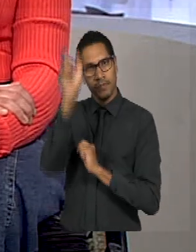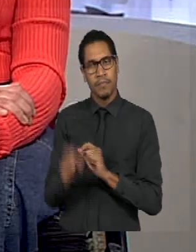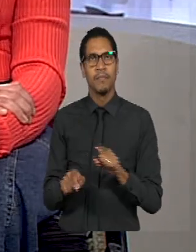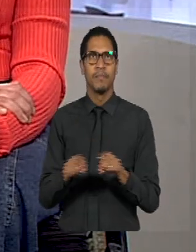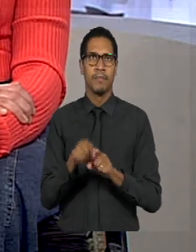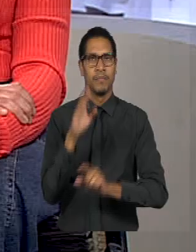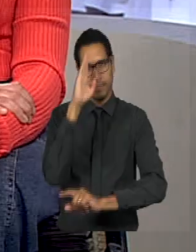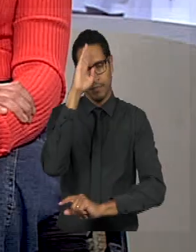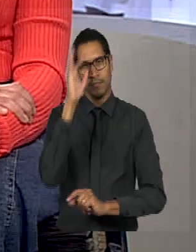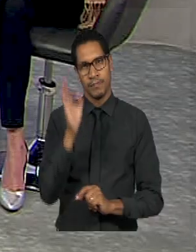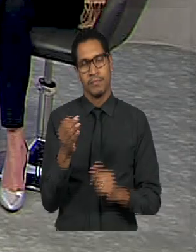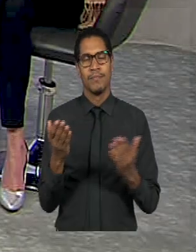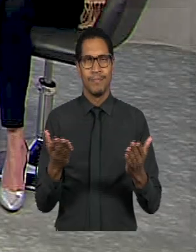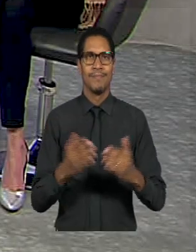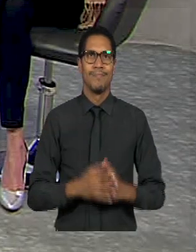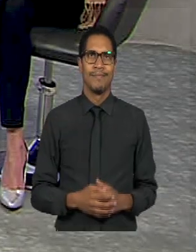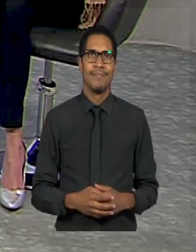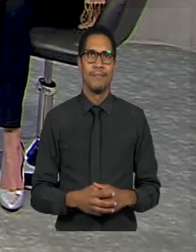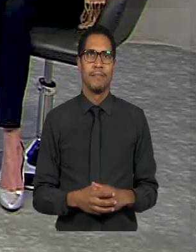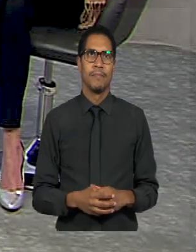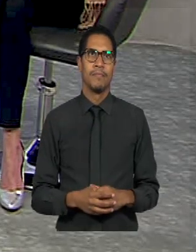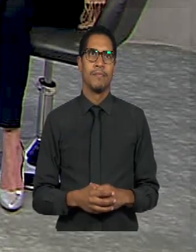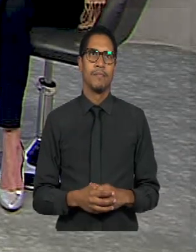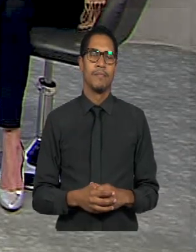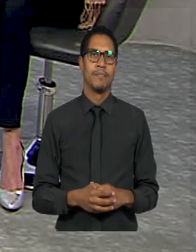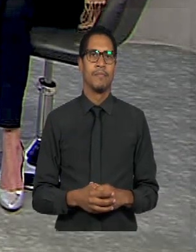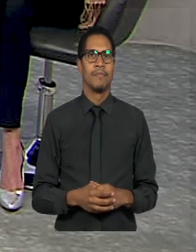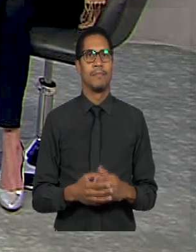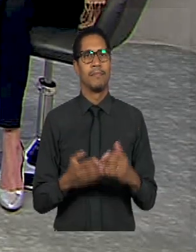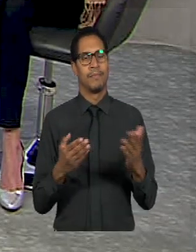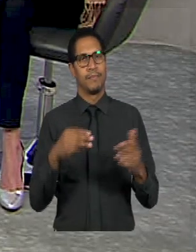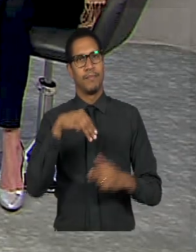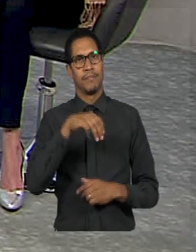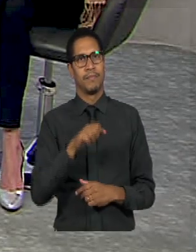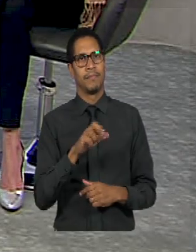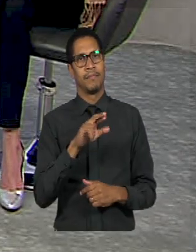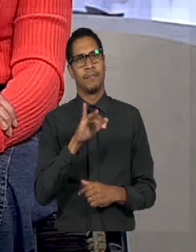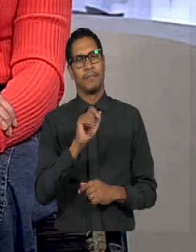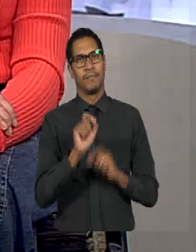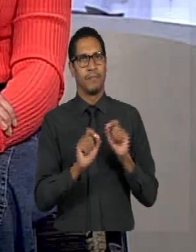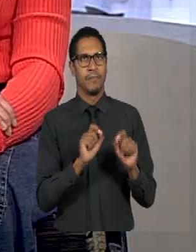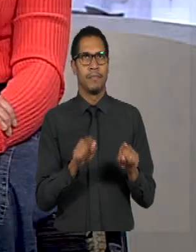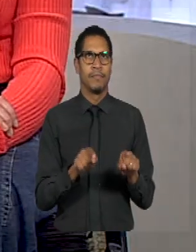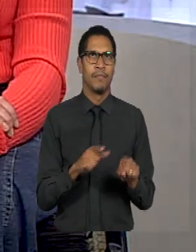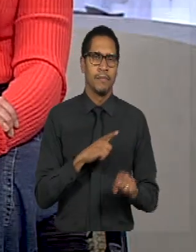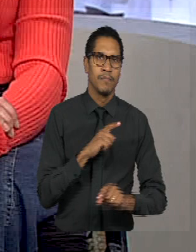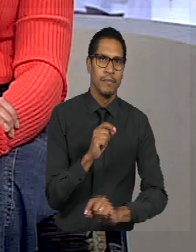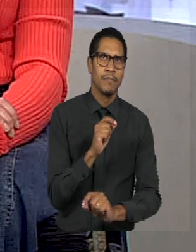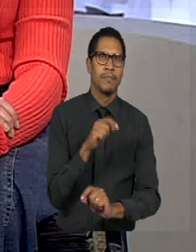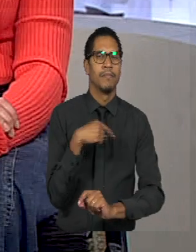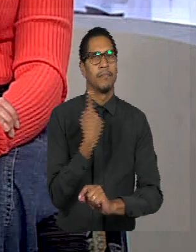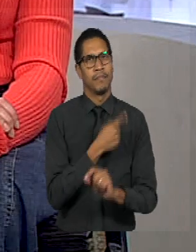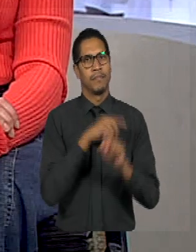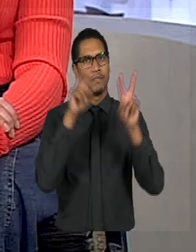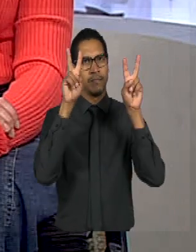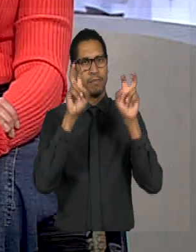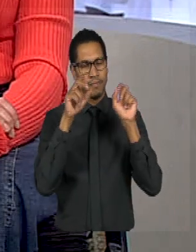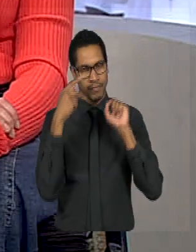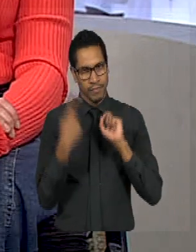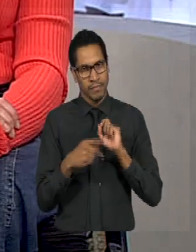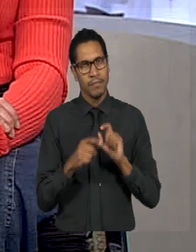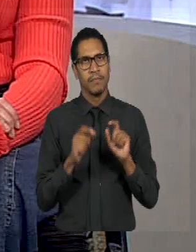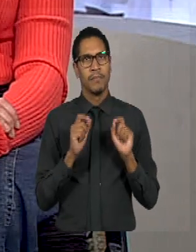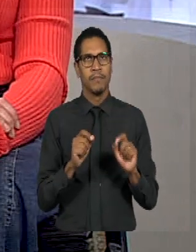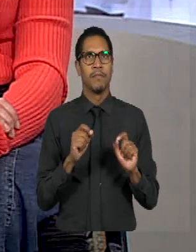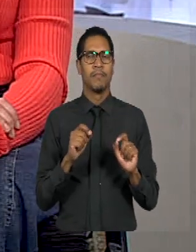principalmente, tá? Que é o Exato. pedestre, né? Ô, Mércia, relacionando, que é o nosso caso aqui, relacionando